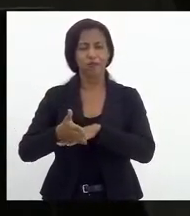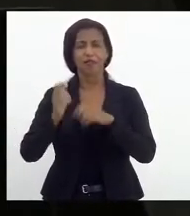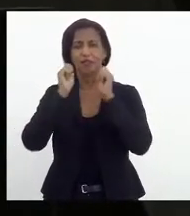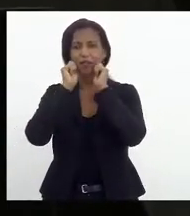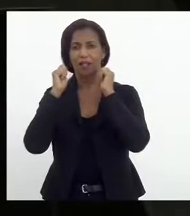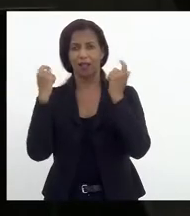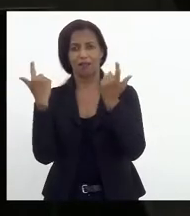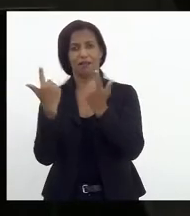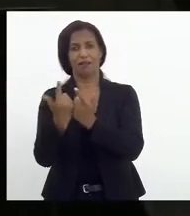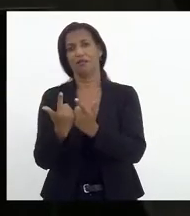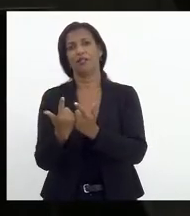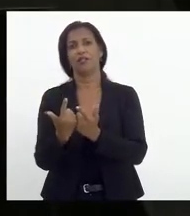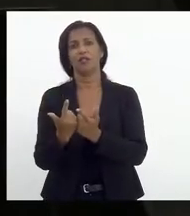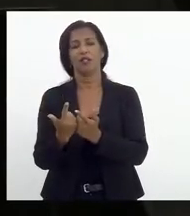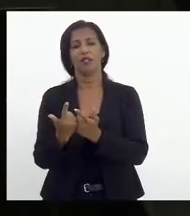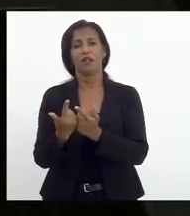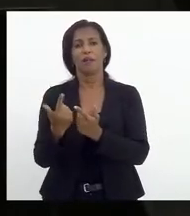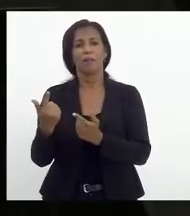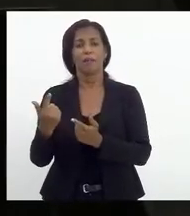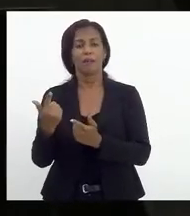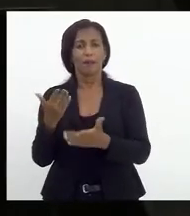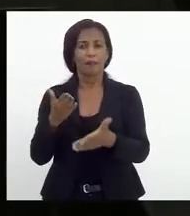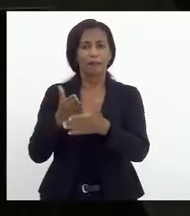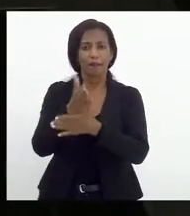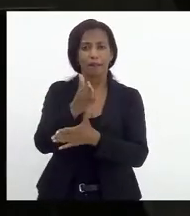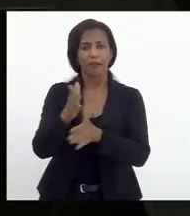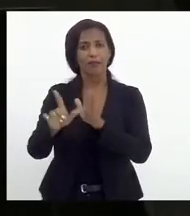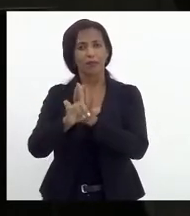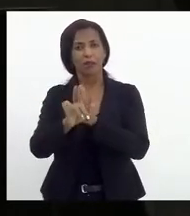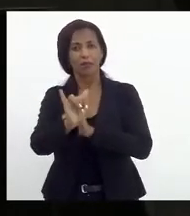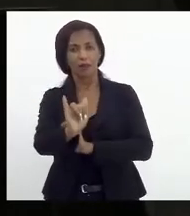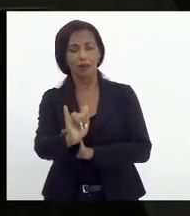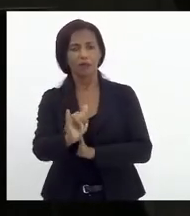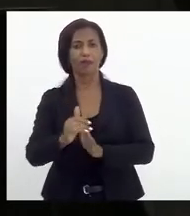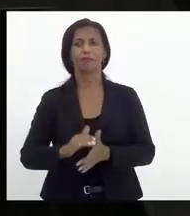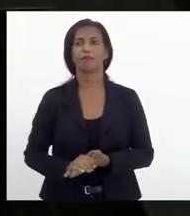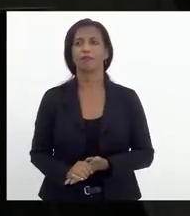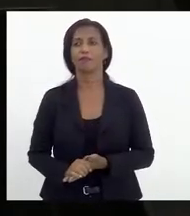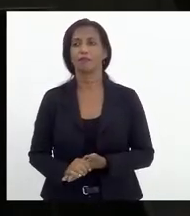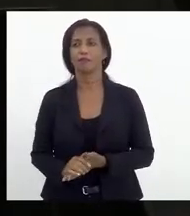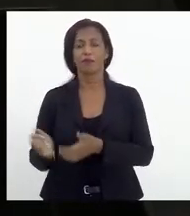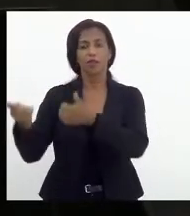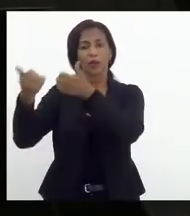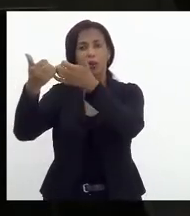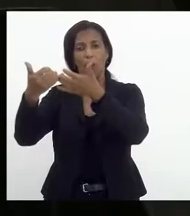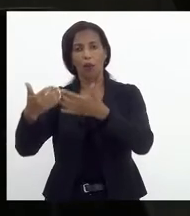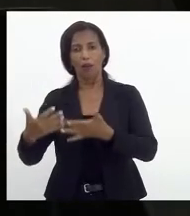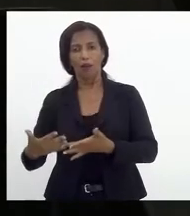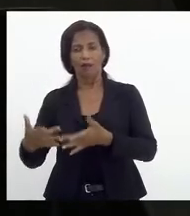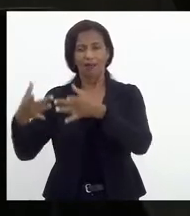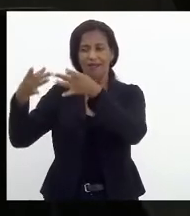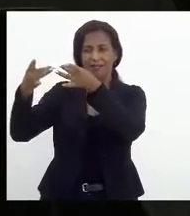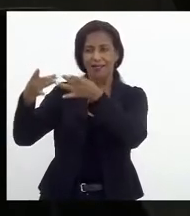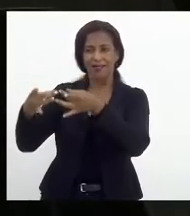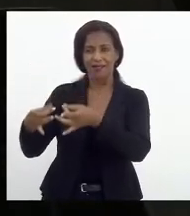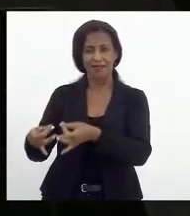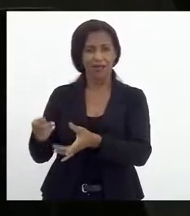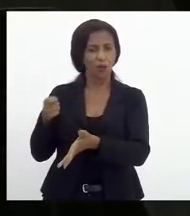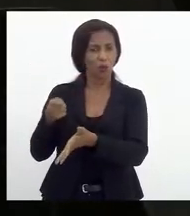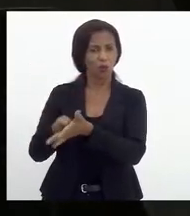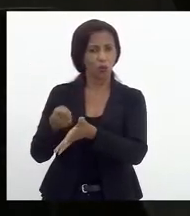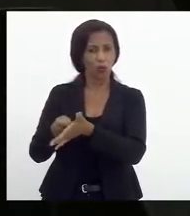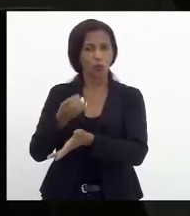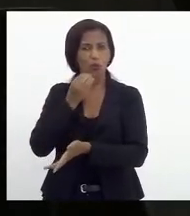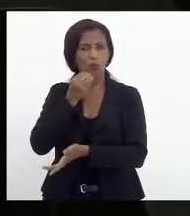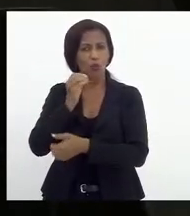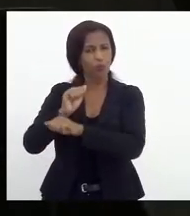Assembleia Legislativa para aprovar matéria, aprovar um projeto de lei definindo critérios rigorosos e